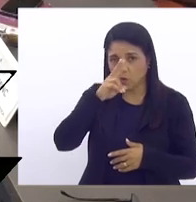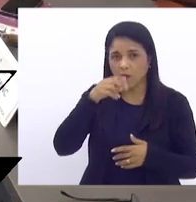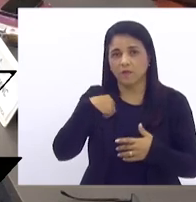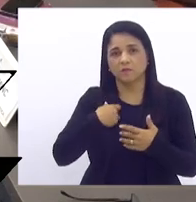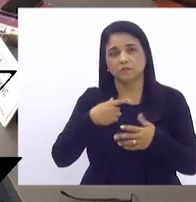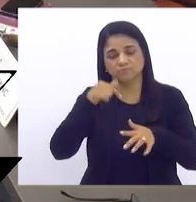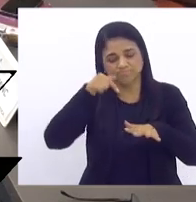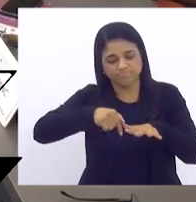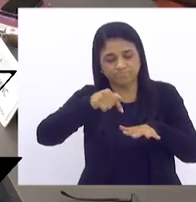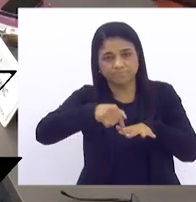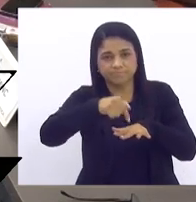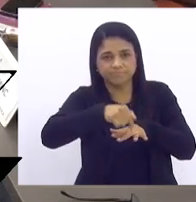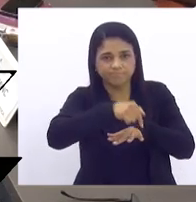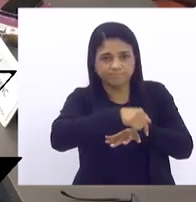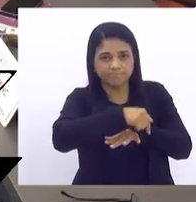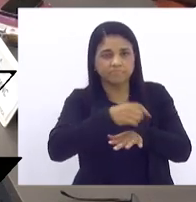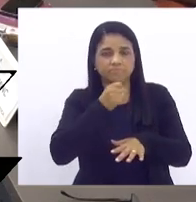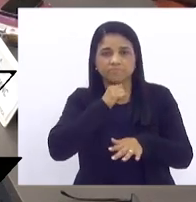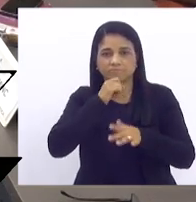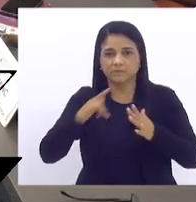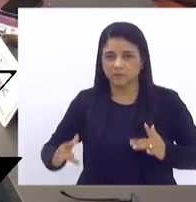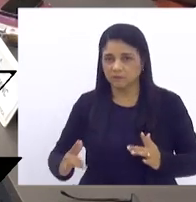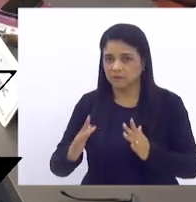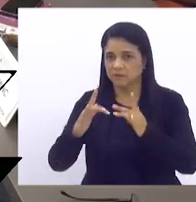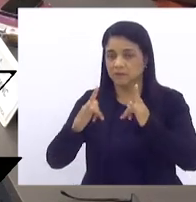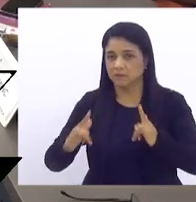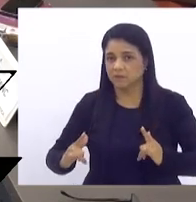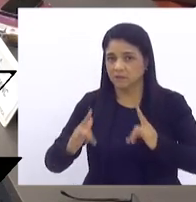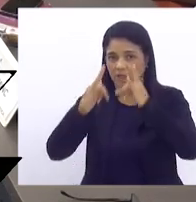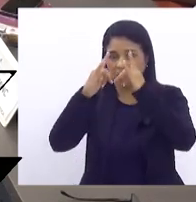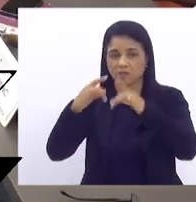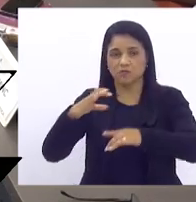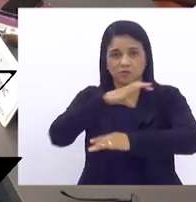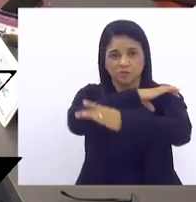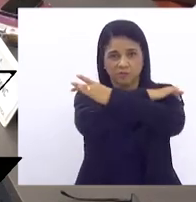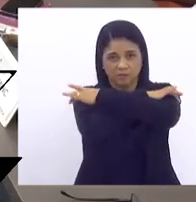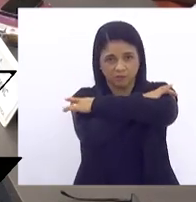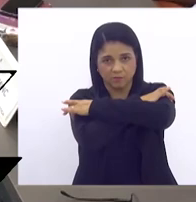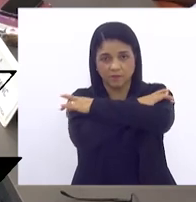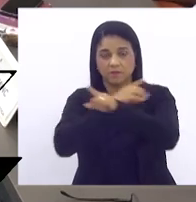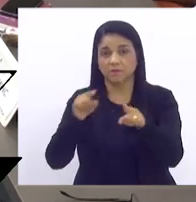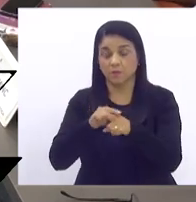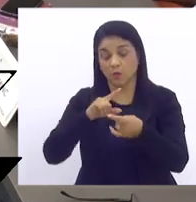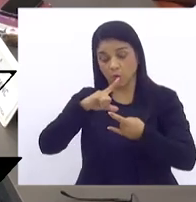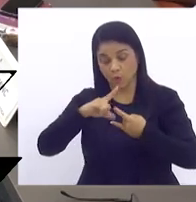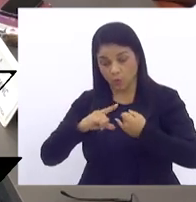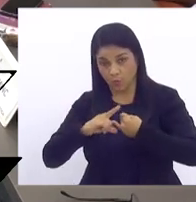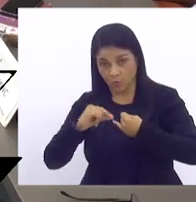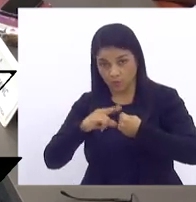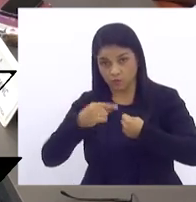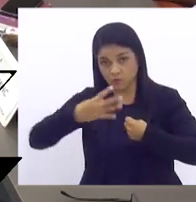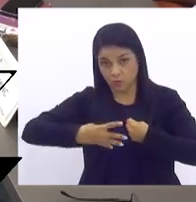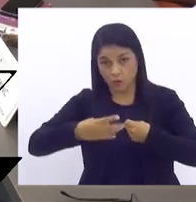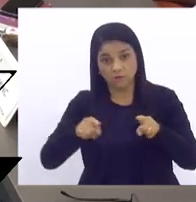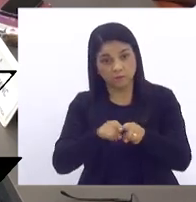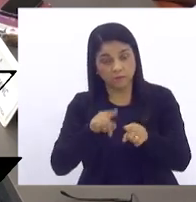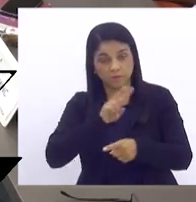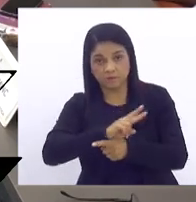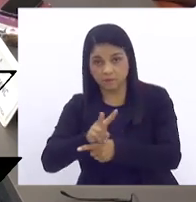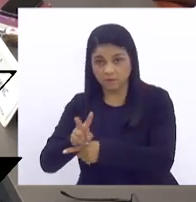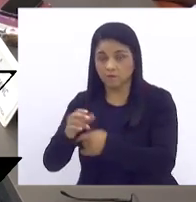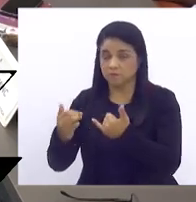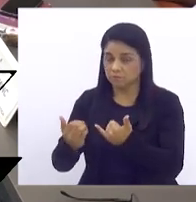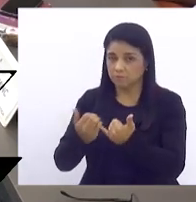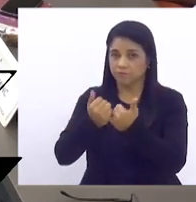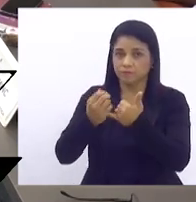antigos quilombos e antigos terreiros de Candomblé. Faz a menção, e o 4º também faz a mesma menção: a preservação do patrimônio cultural de